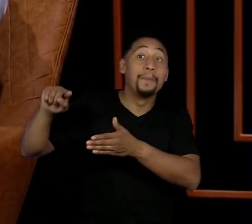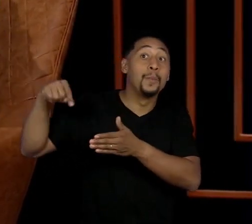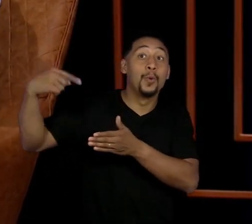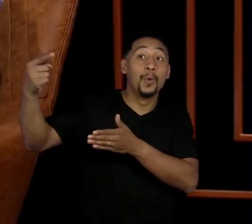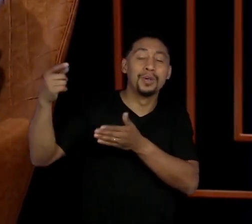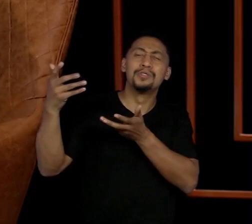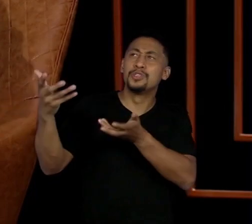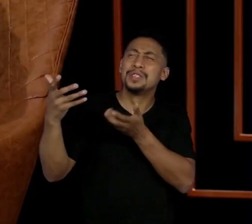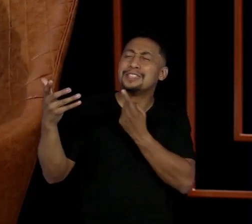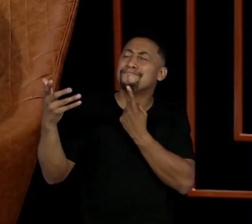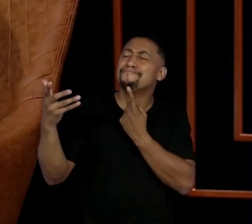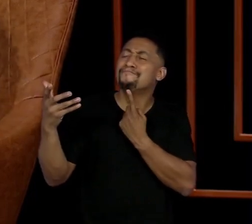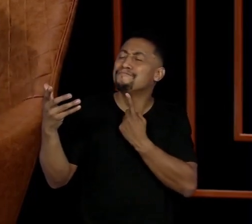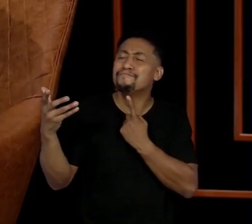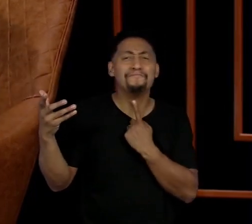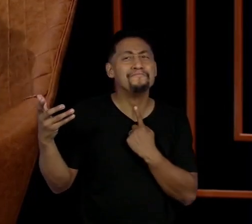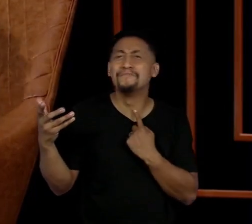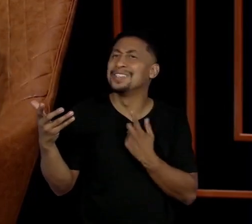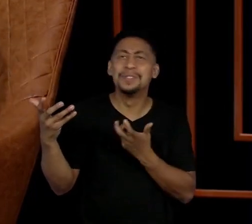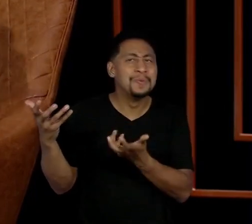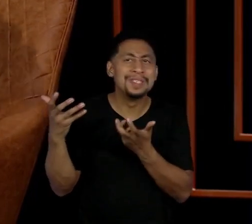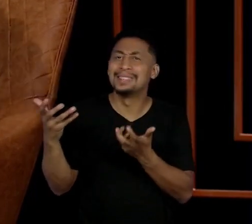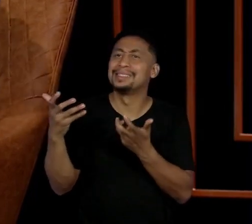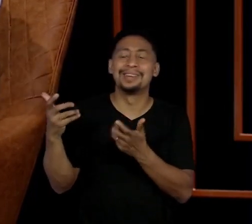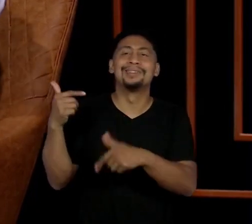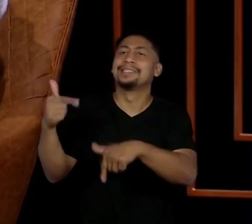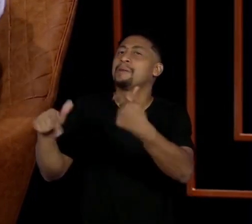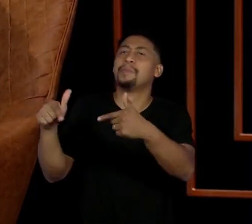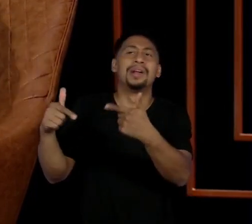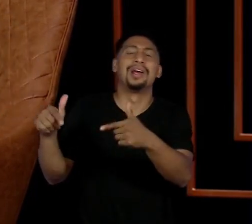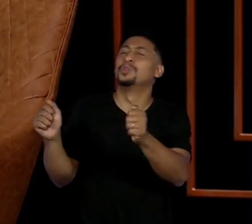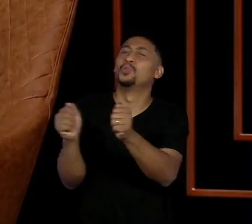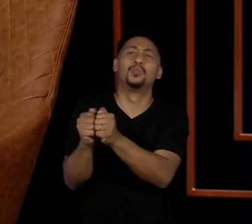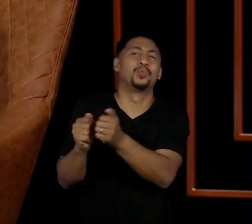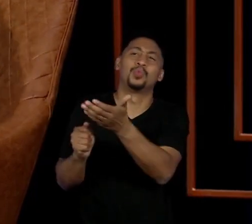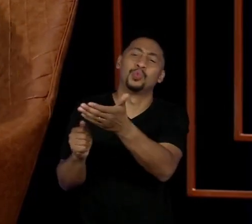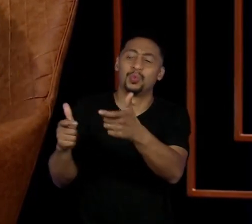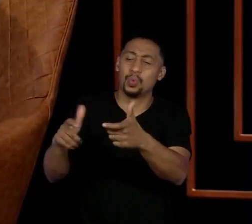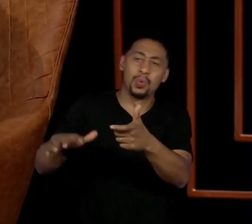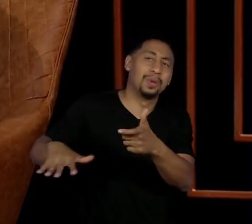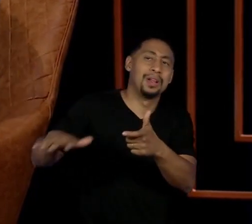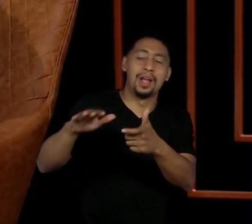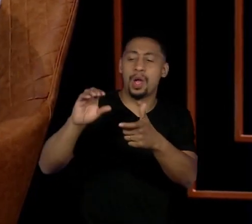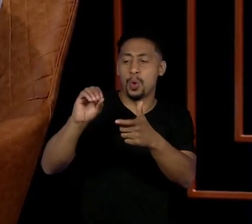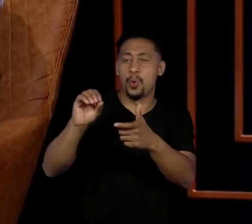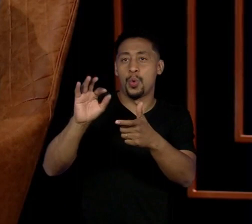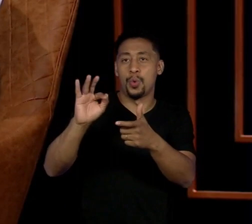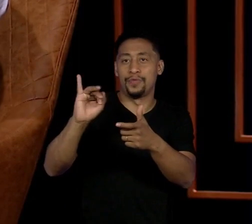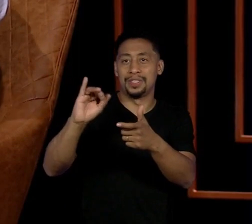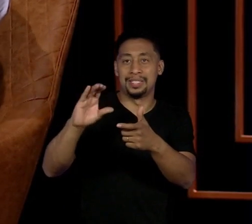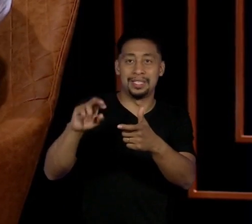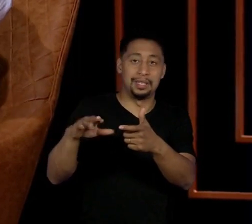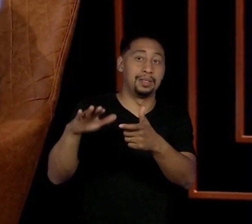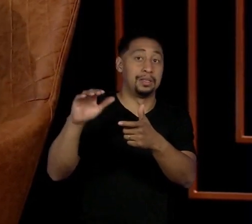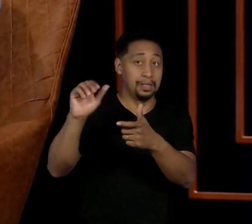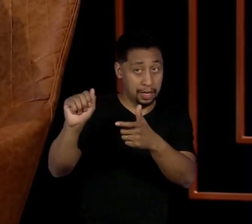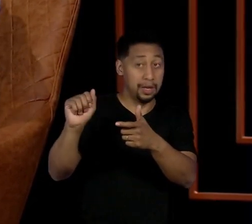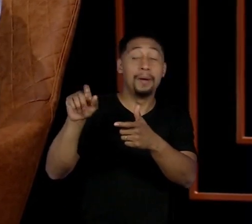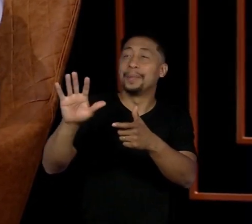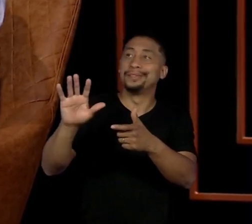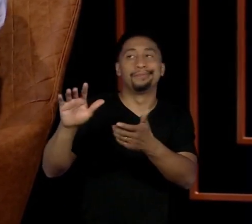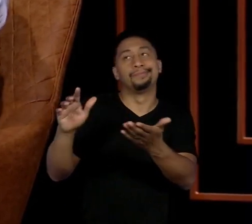era conseguir ou trabalhar na oficina, adoraria ter trabalhado na oficina, mas tirar o Zé Celso da oficina, pelo menos tentar,